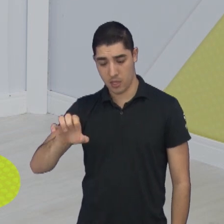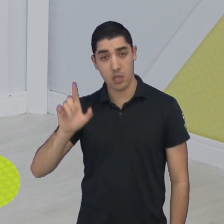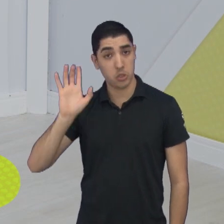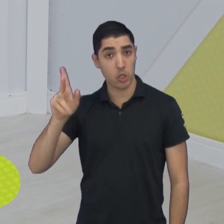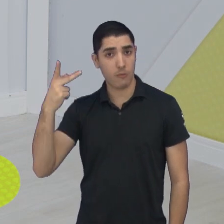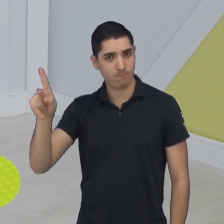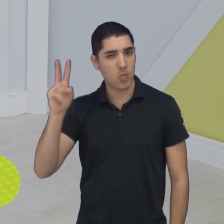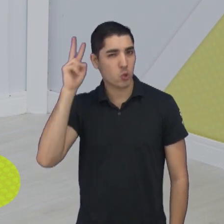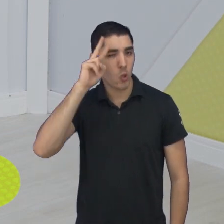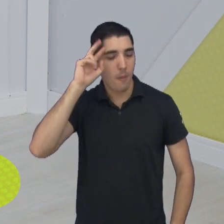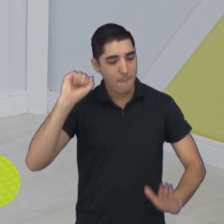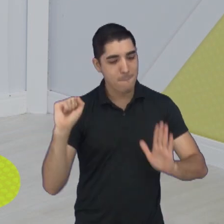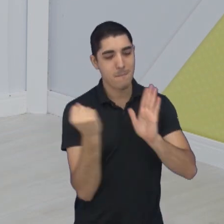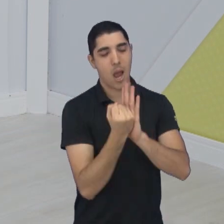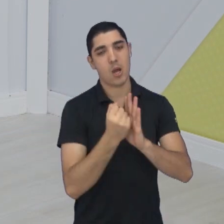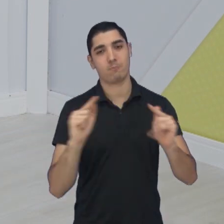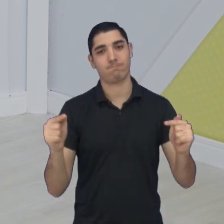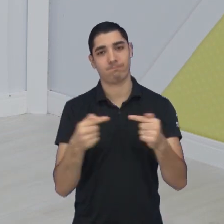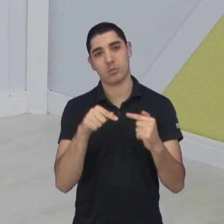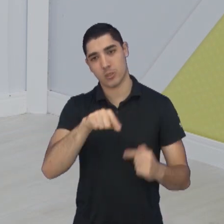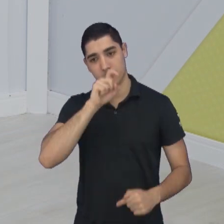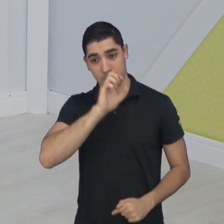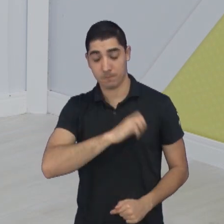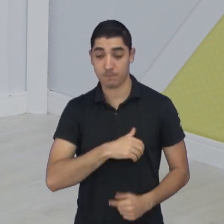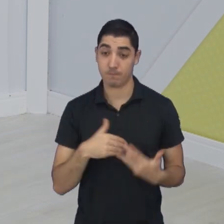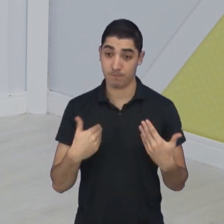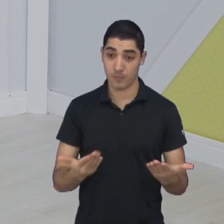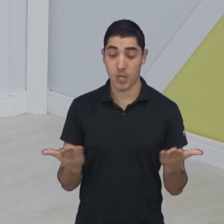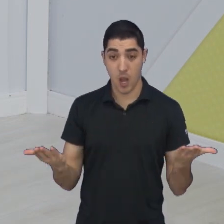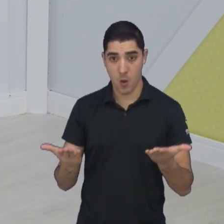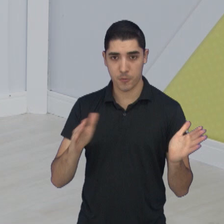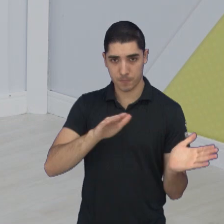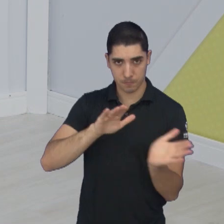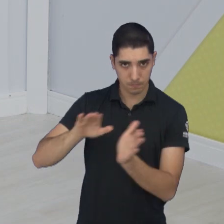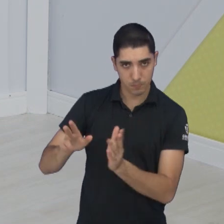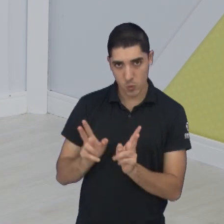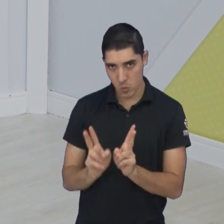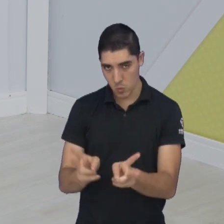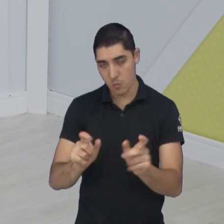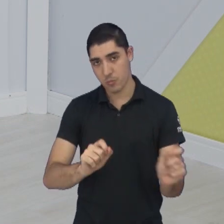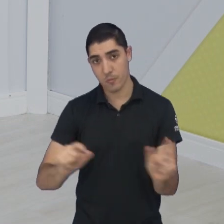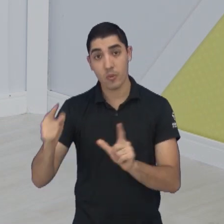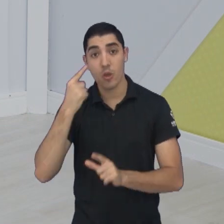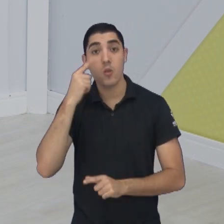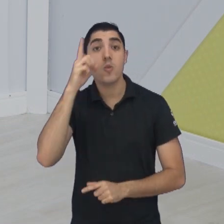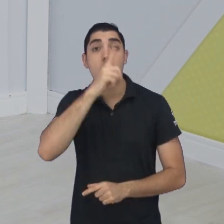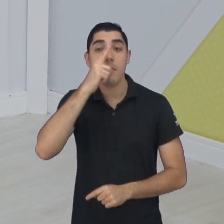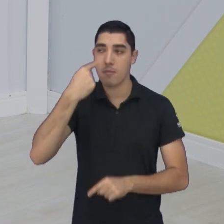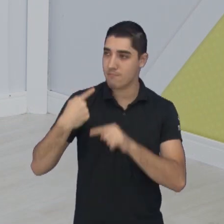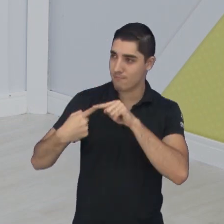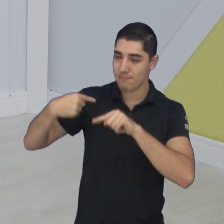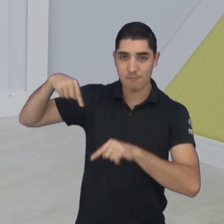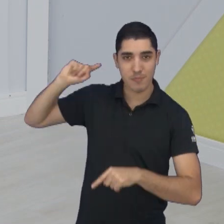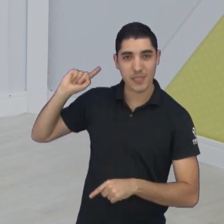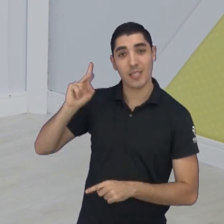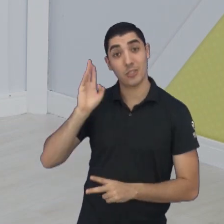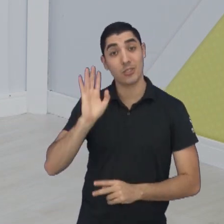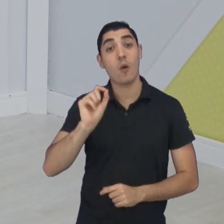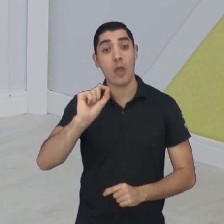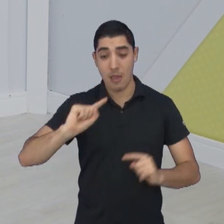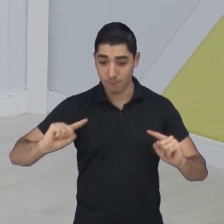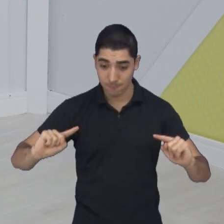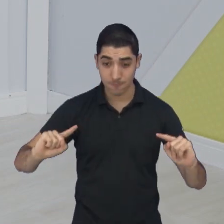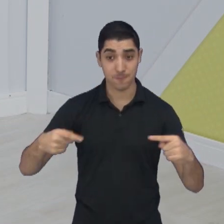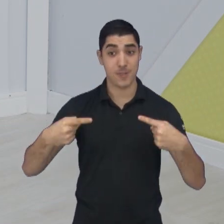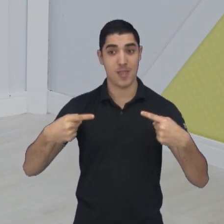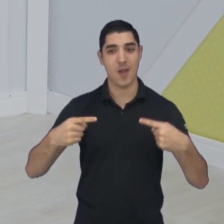marca no clube, tá certo? Mas a gente precisa seguir o nosso programa e olha só, Brunão, no domingo passado aconteceu a grande final da